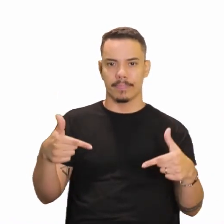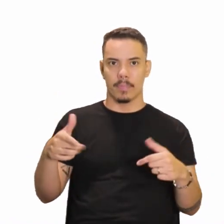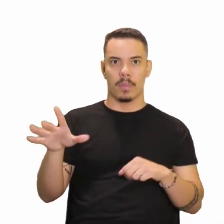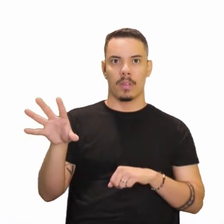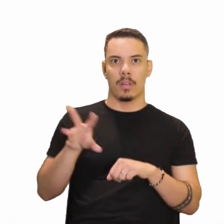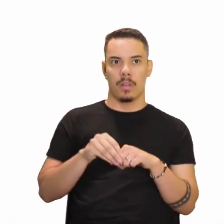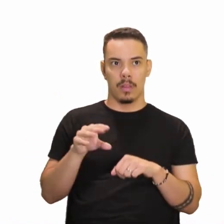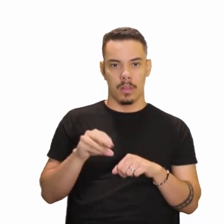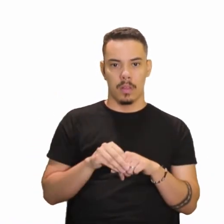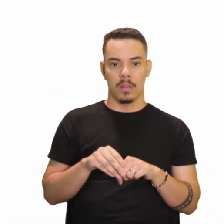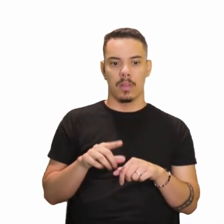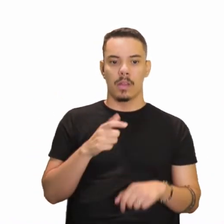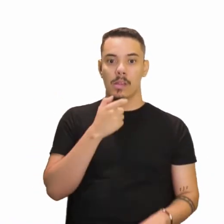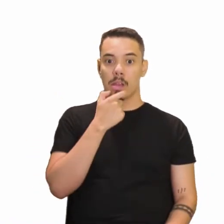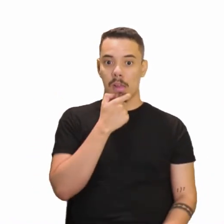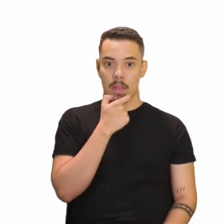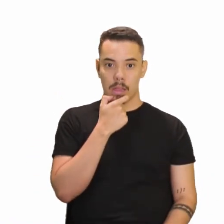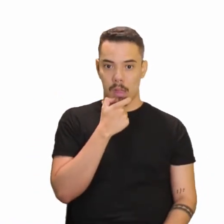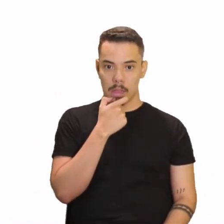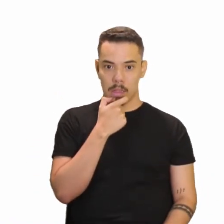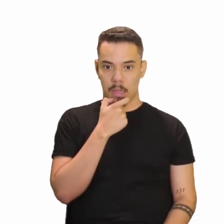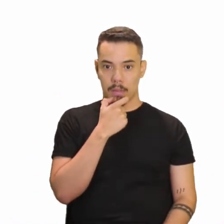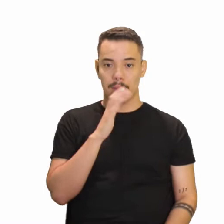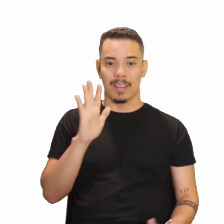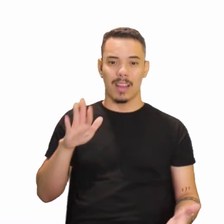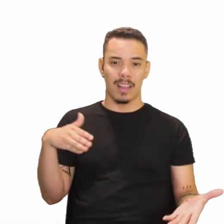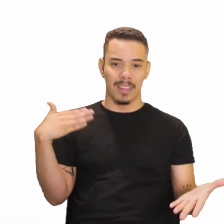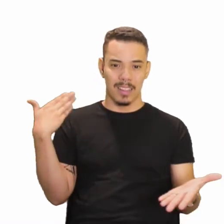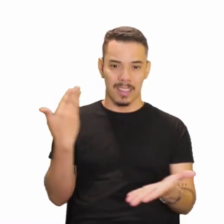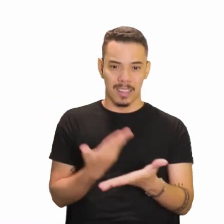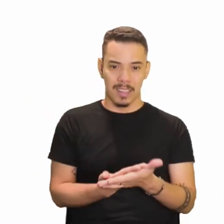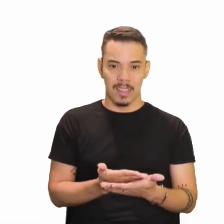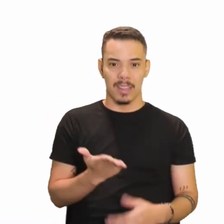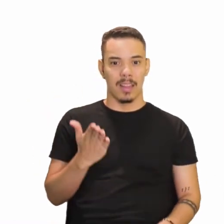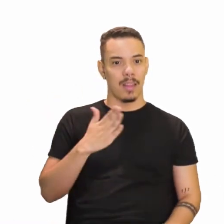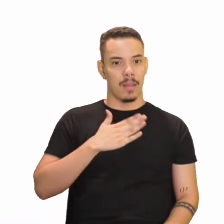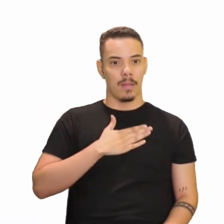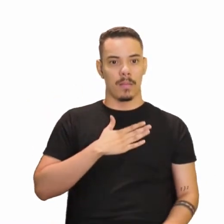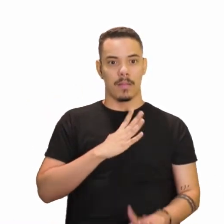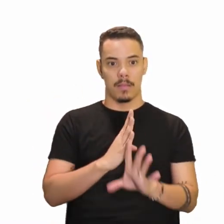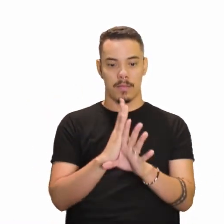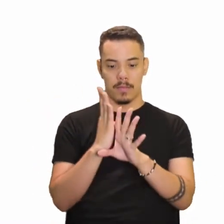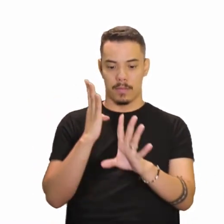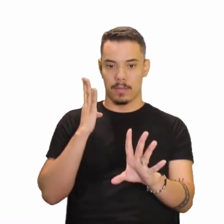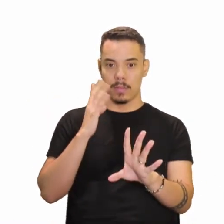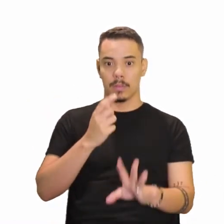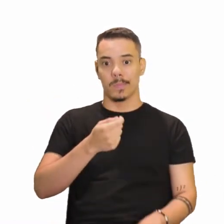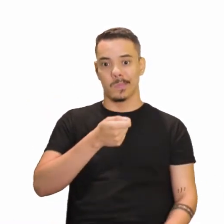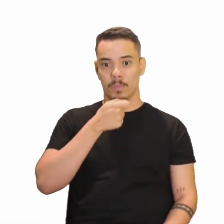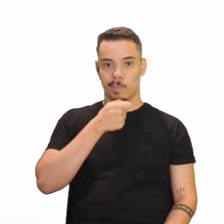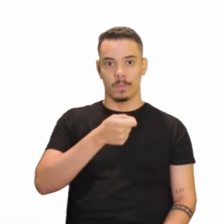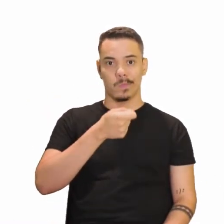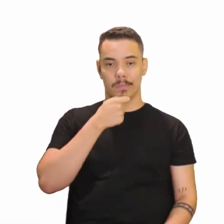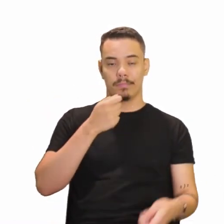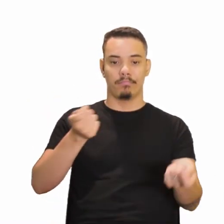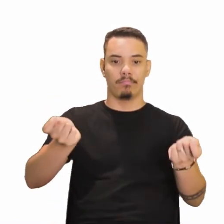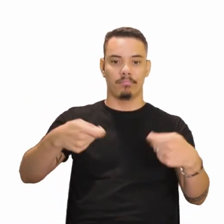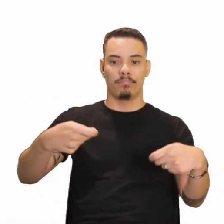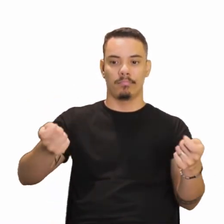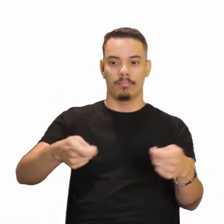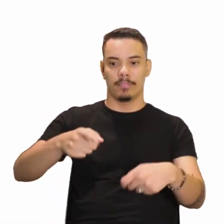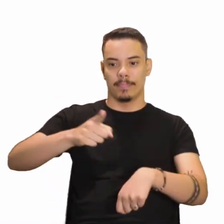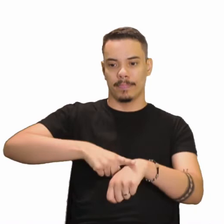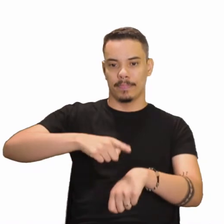em inglês até chegar a minha vez de ser entrevistado dá